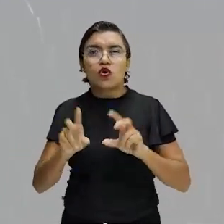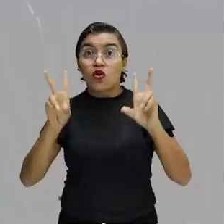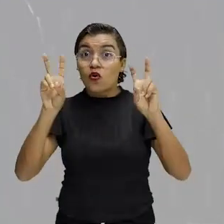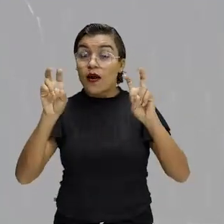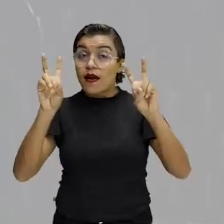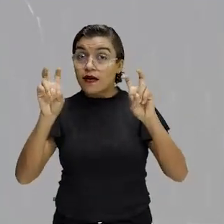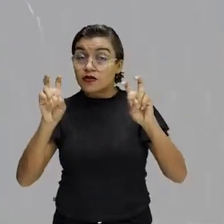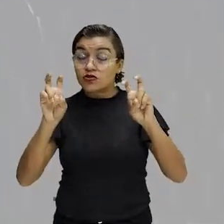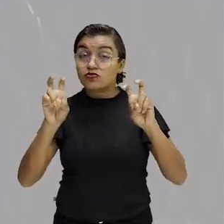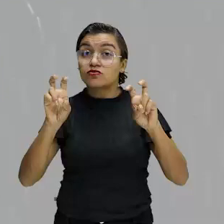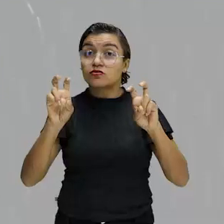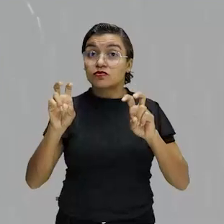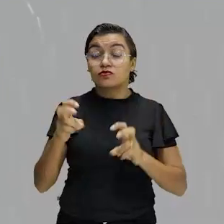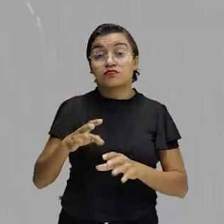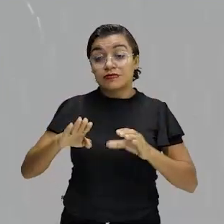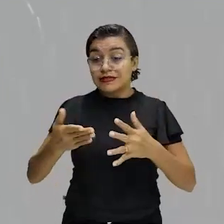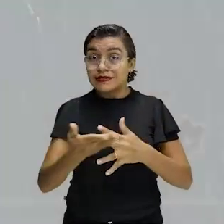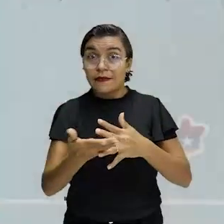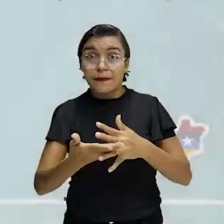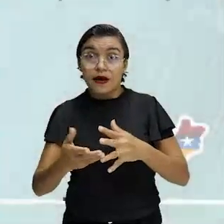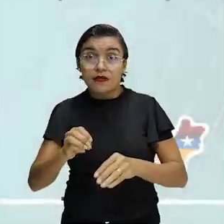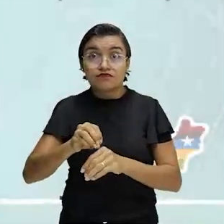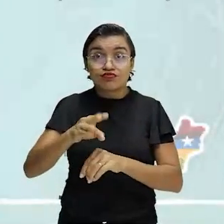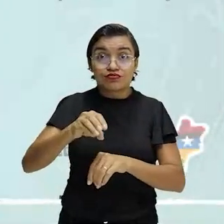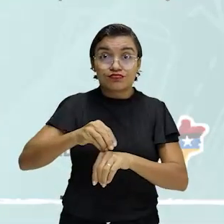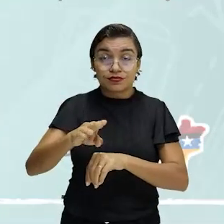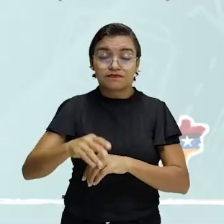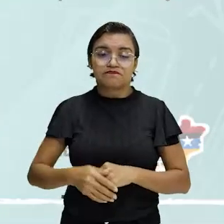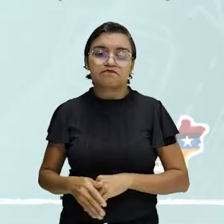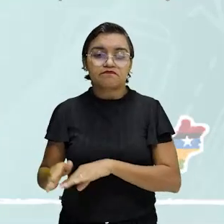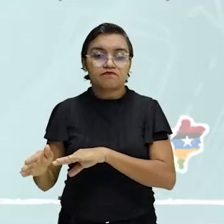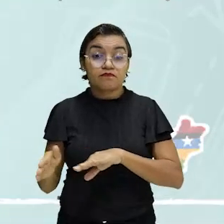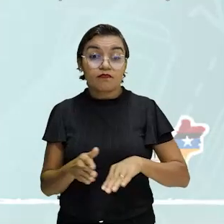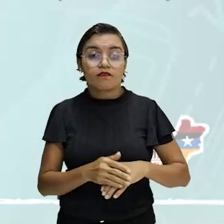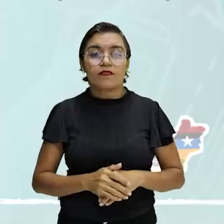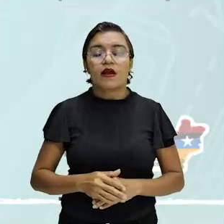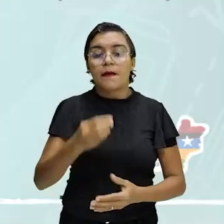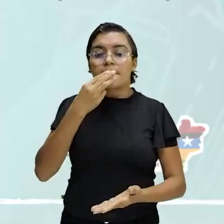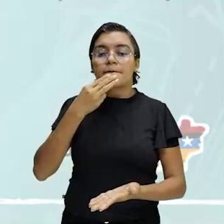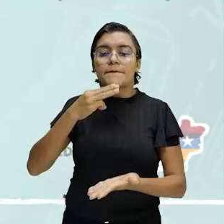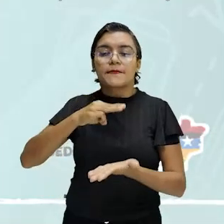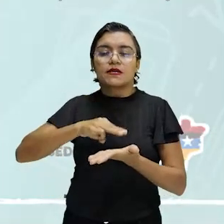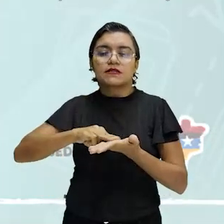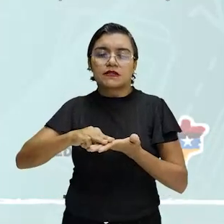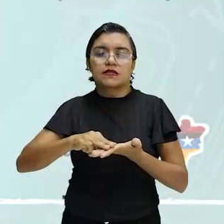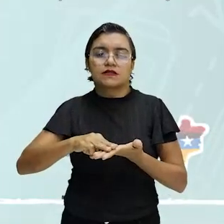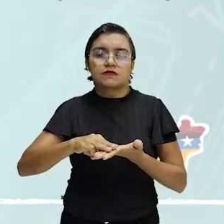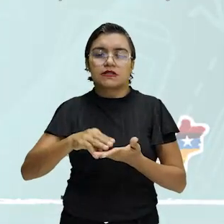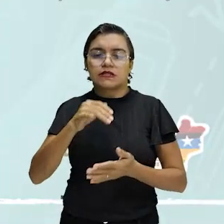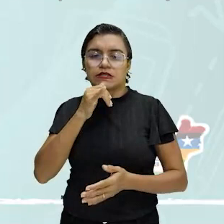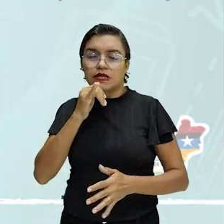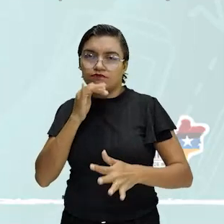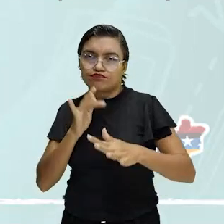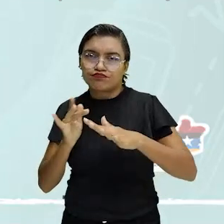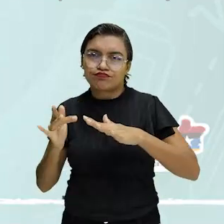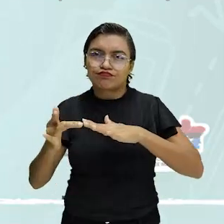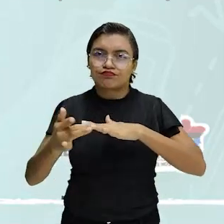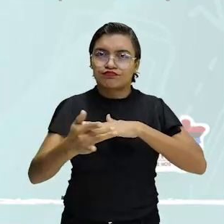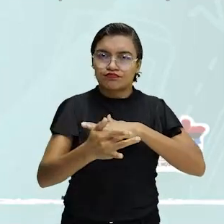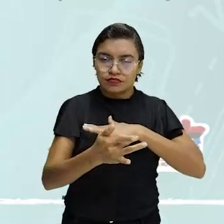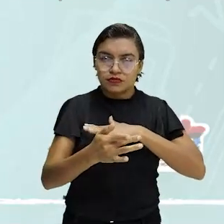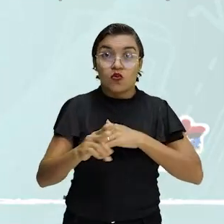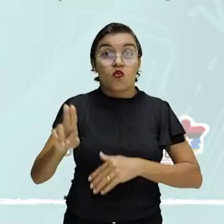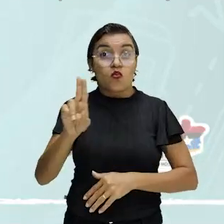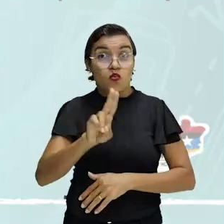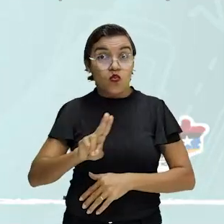mais proximidade. A mensagem. A popularidade das redes sociais e dos aplicativos de